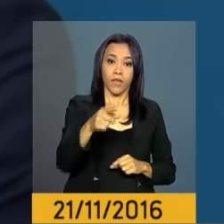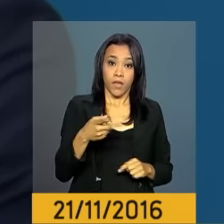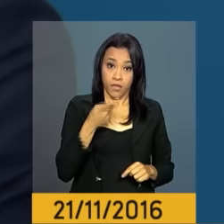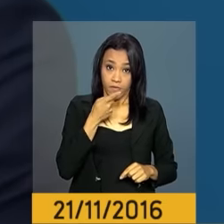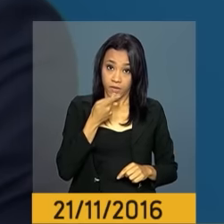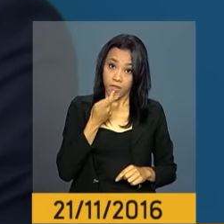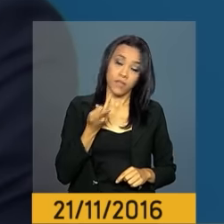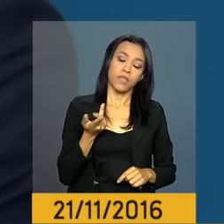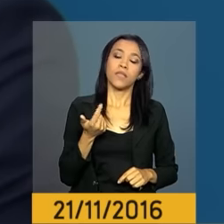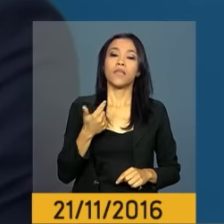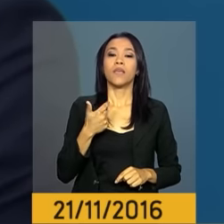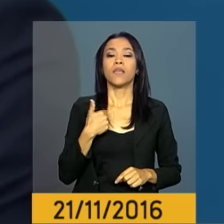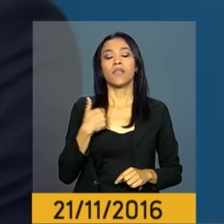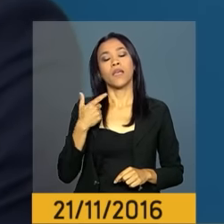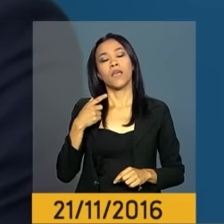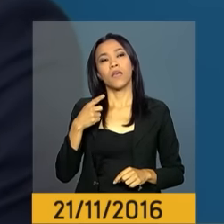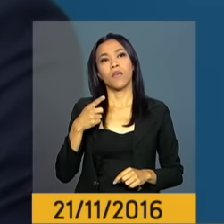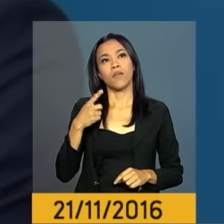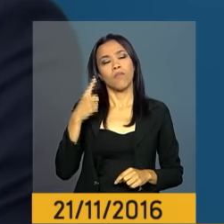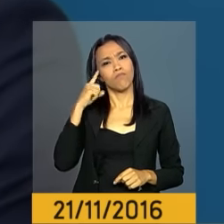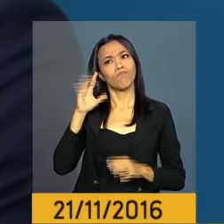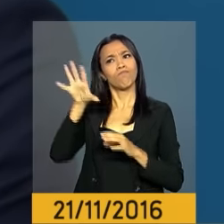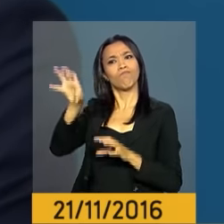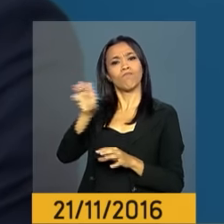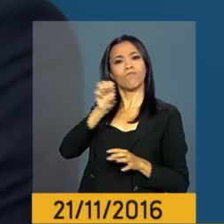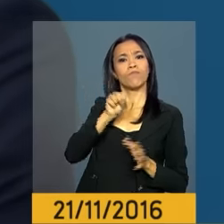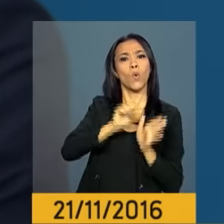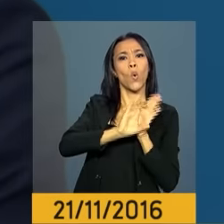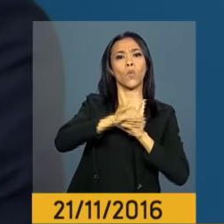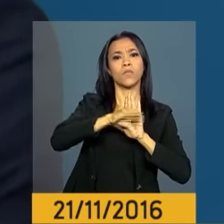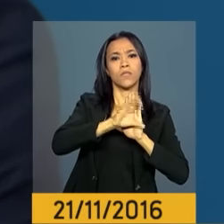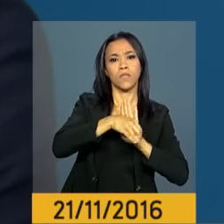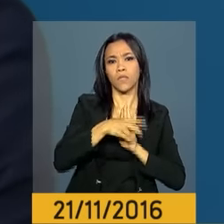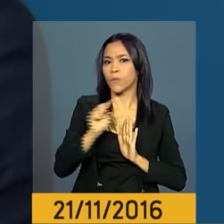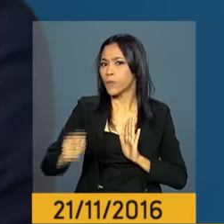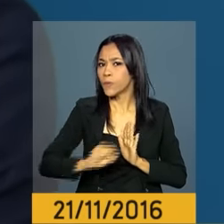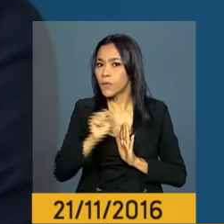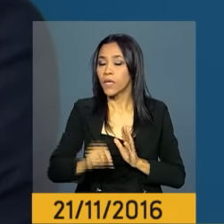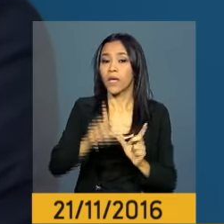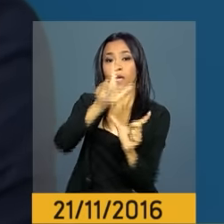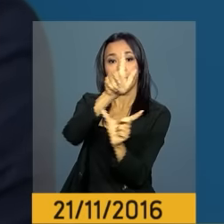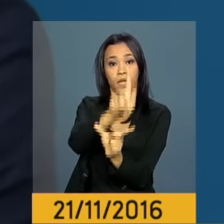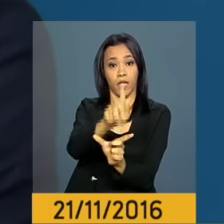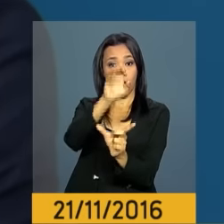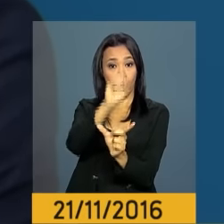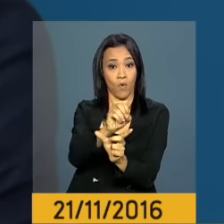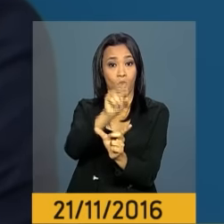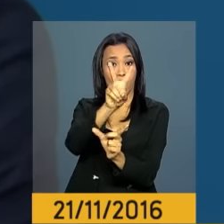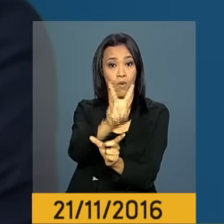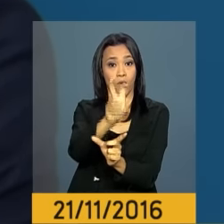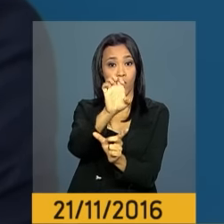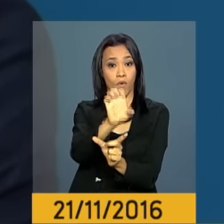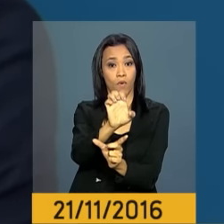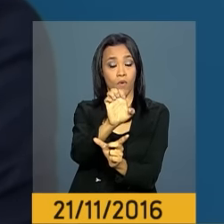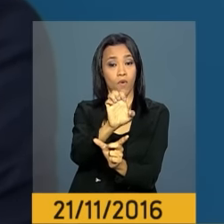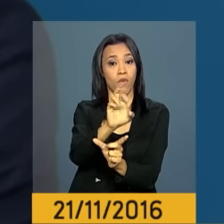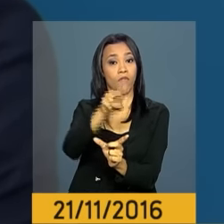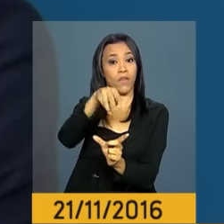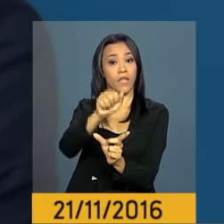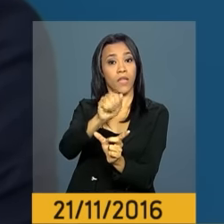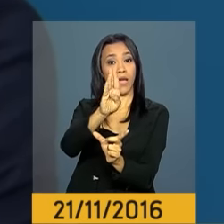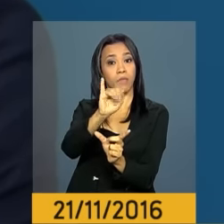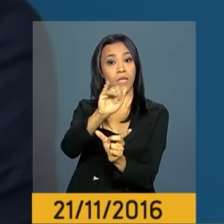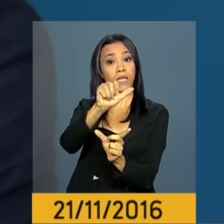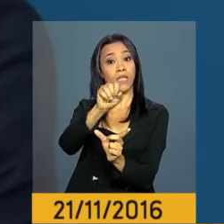democracia um outro conceito, que é o conceito de governabilidade, que significa o apoio